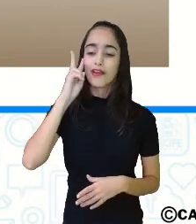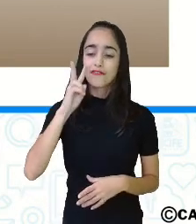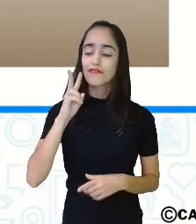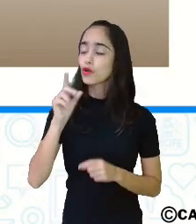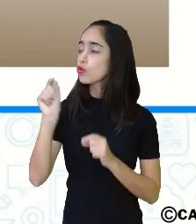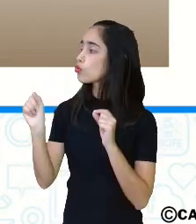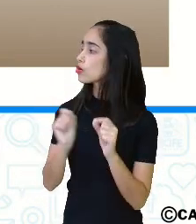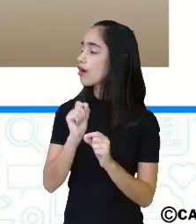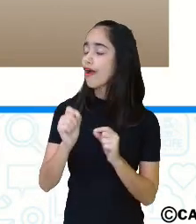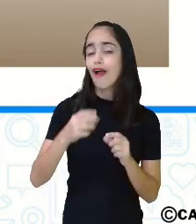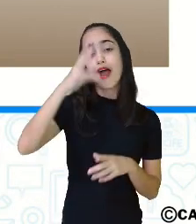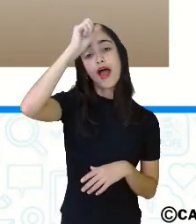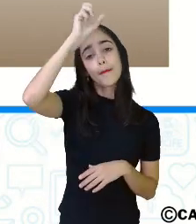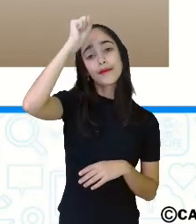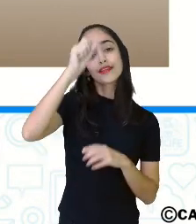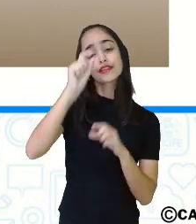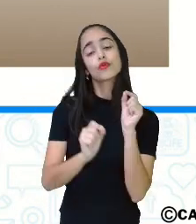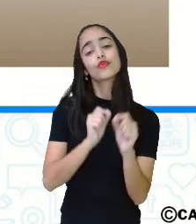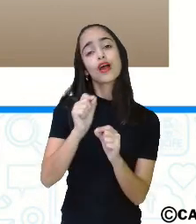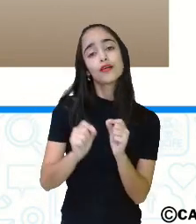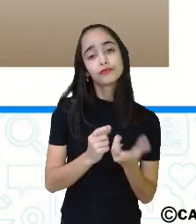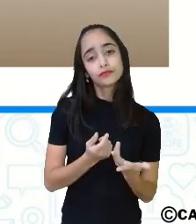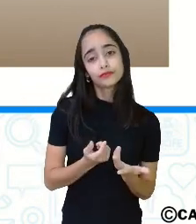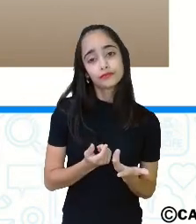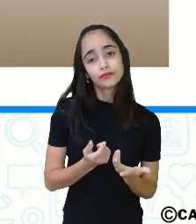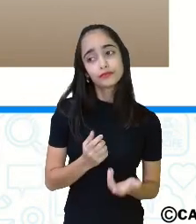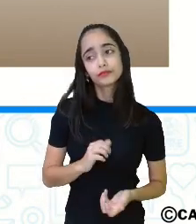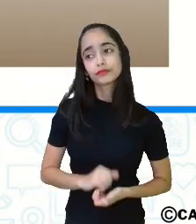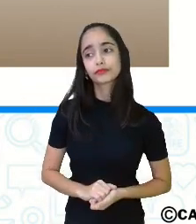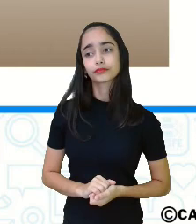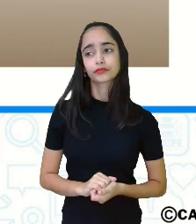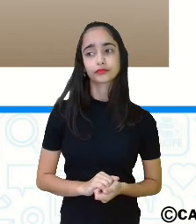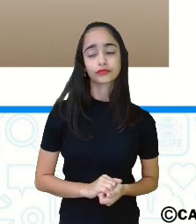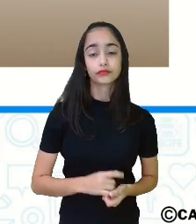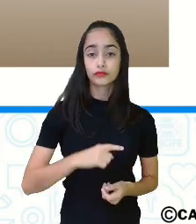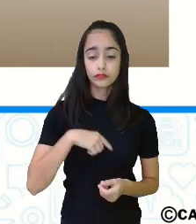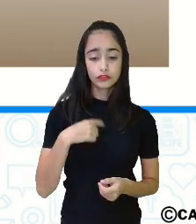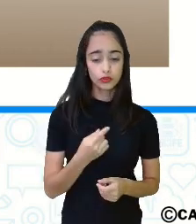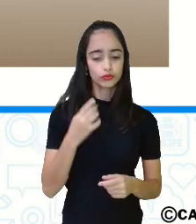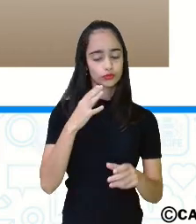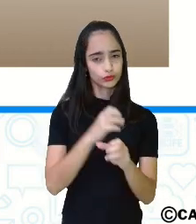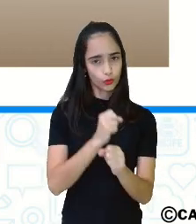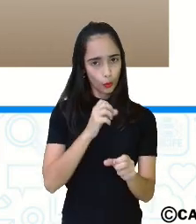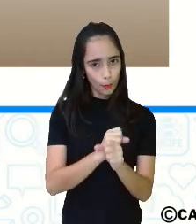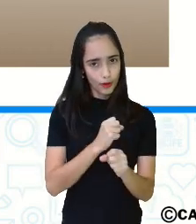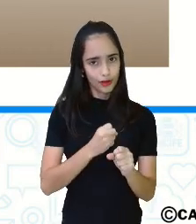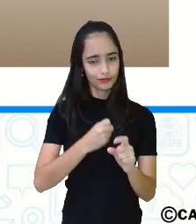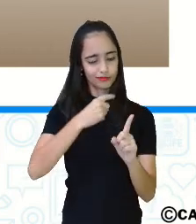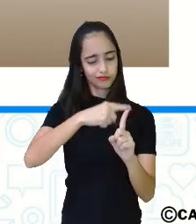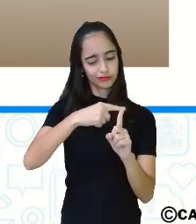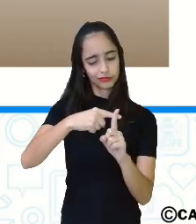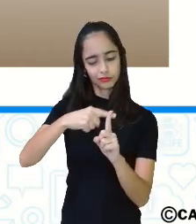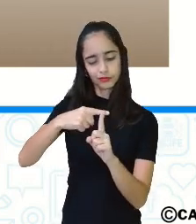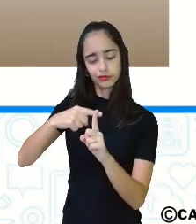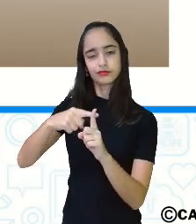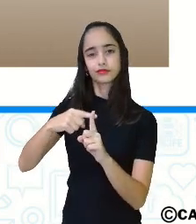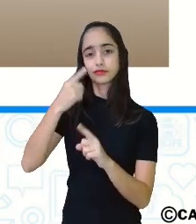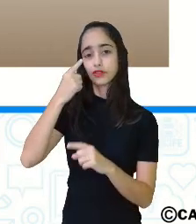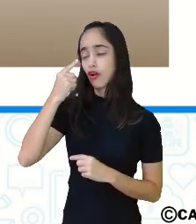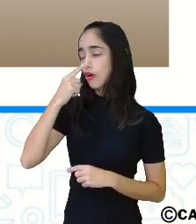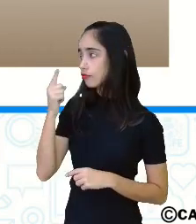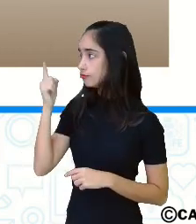Momentos em que nós somamos mais 2, momentos que nós trabalhamos só com números pares, momentos em que nós trabalhamos de